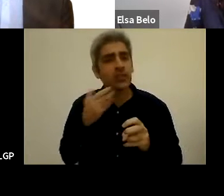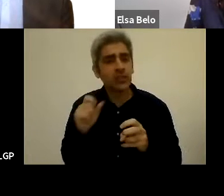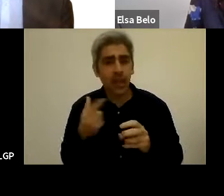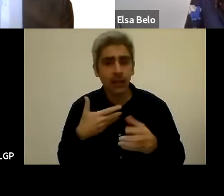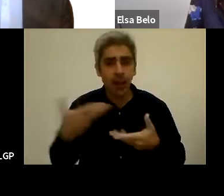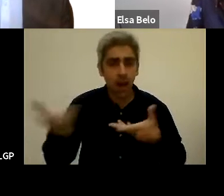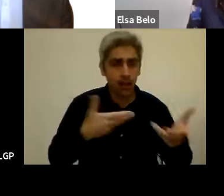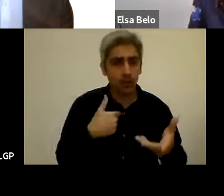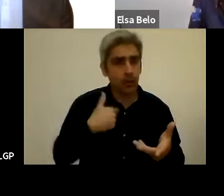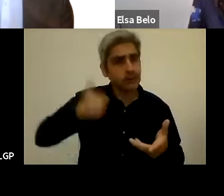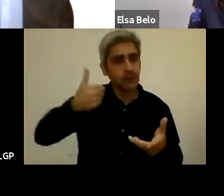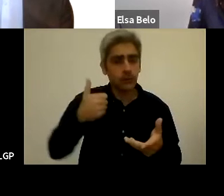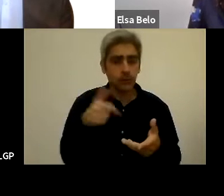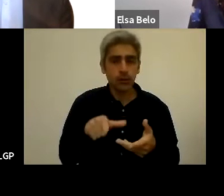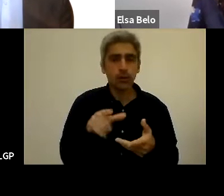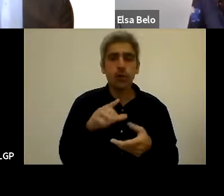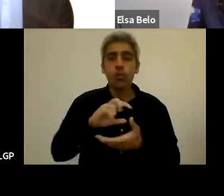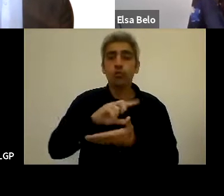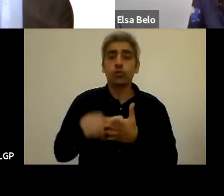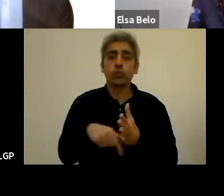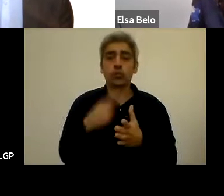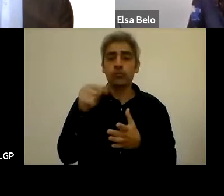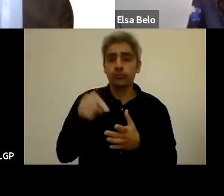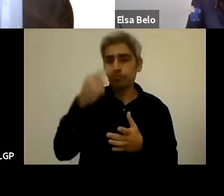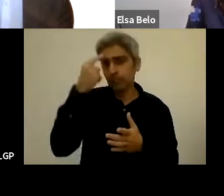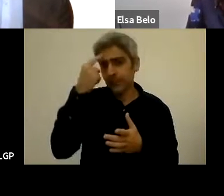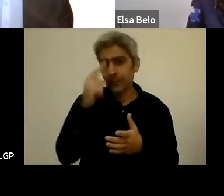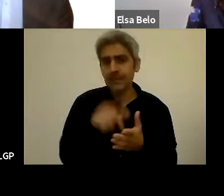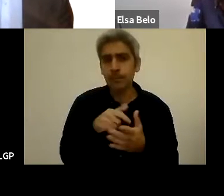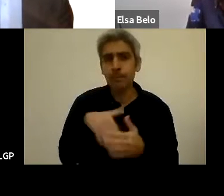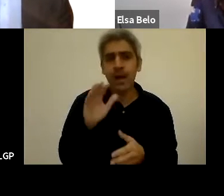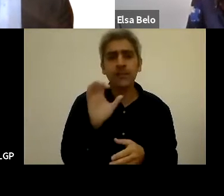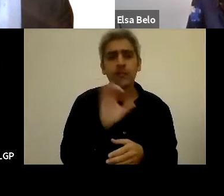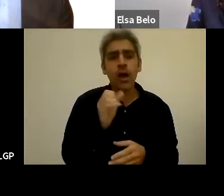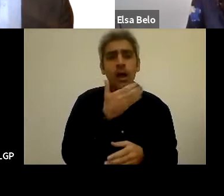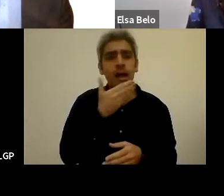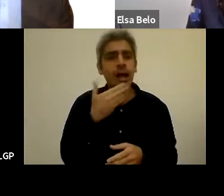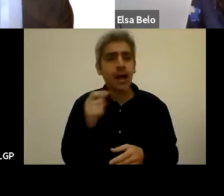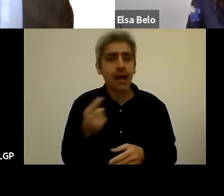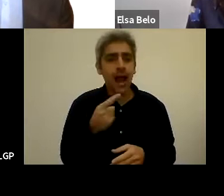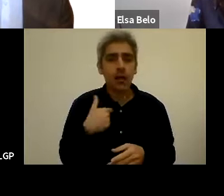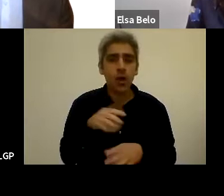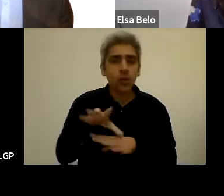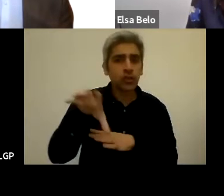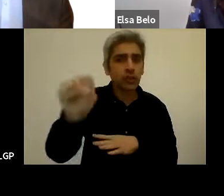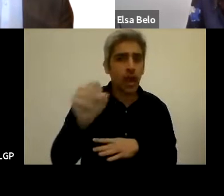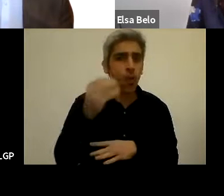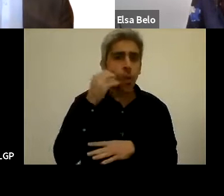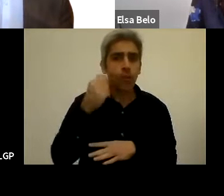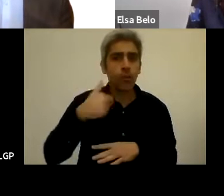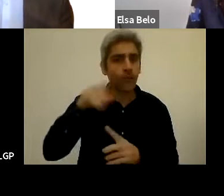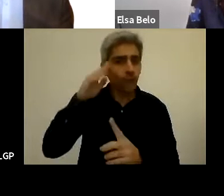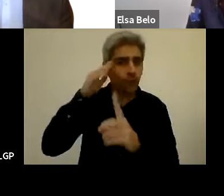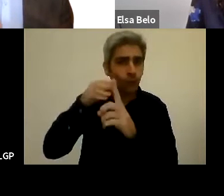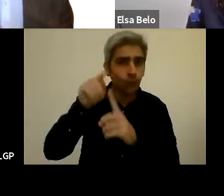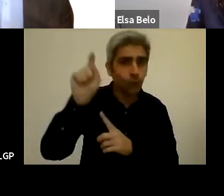adepto de, perante um projeto, pensarmos exatamente qual é a maneira mais ágil de chegarmos onde queremos. E, portanto, ter o foco onde